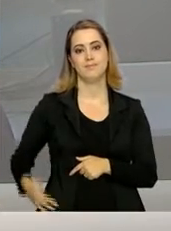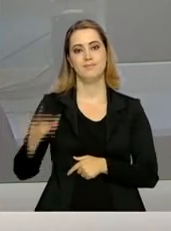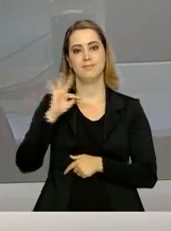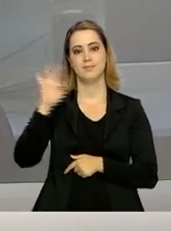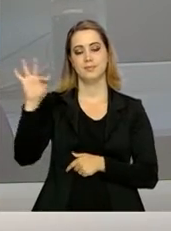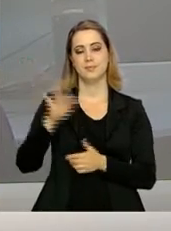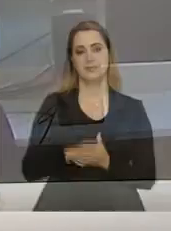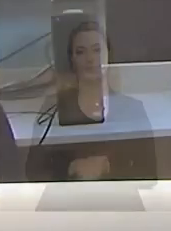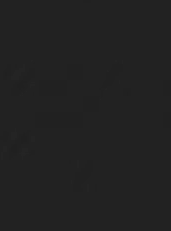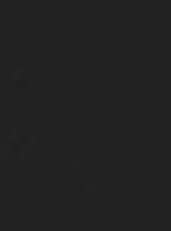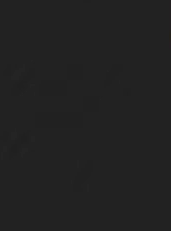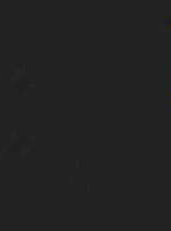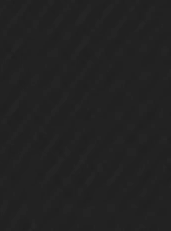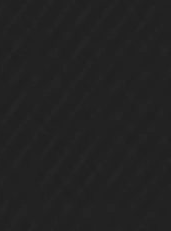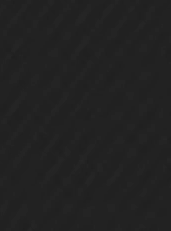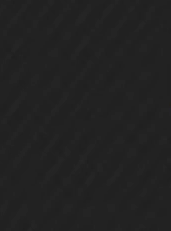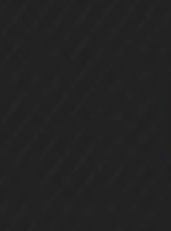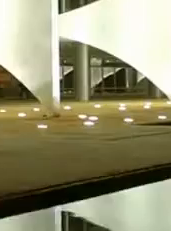federal